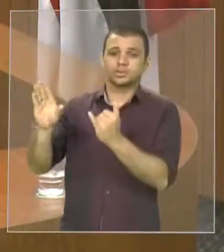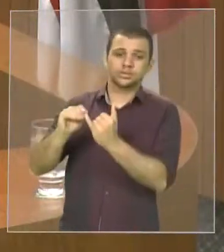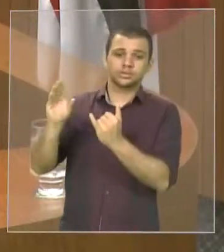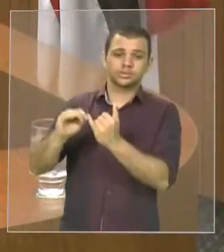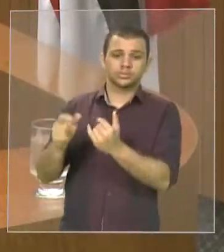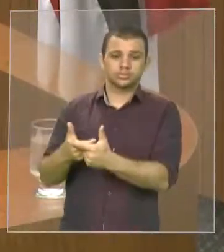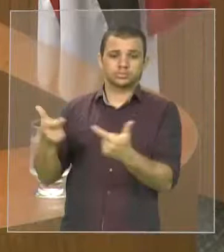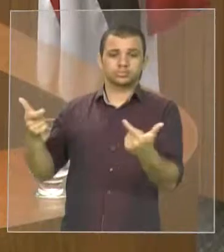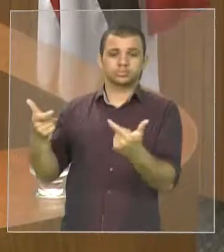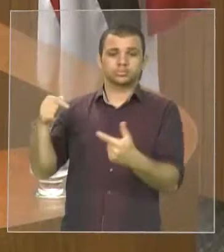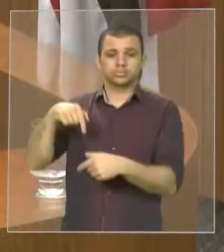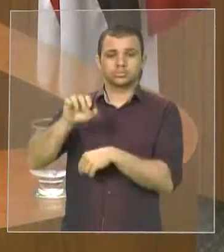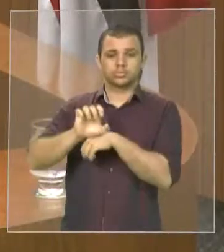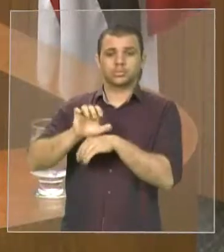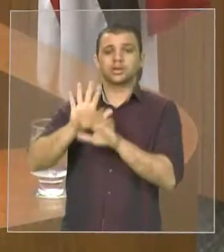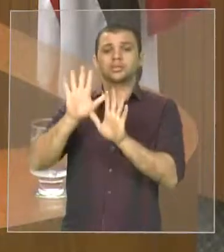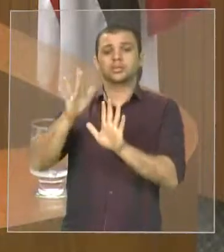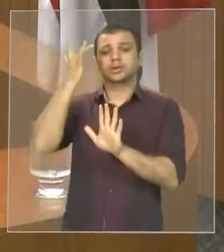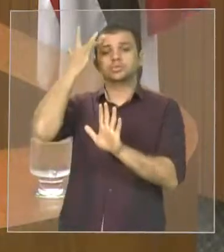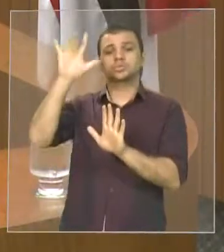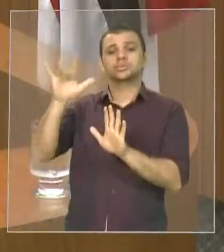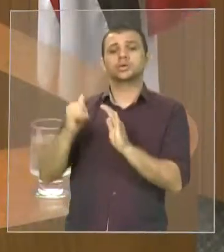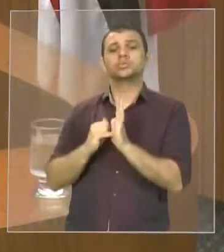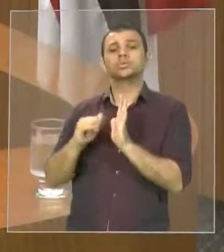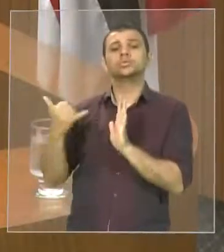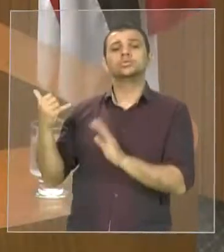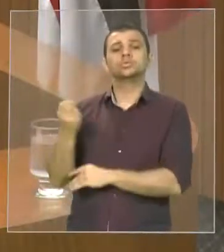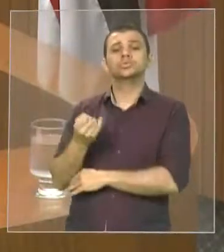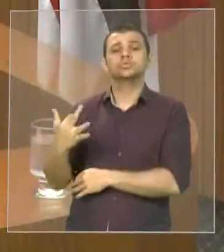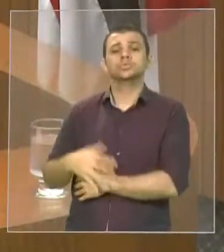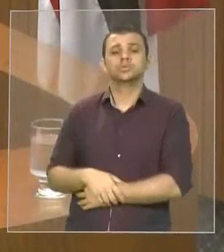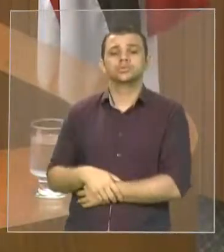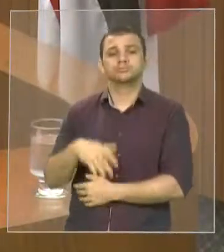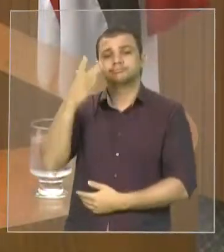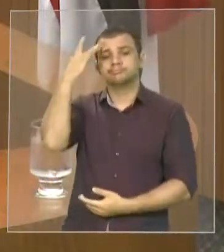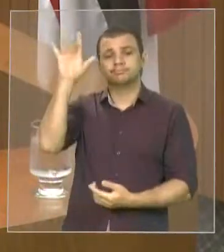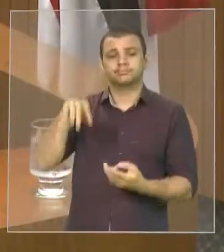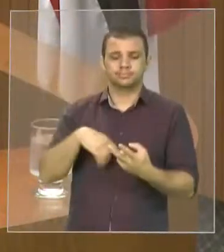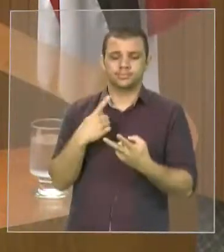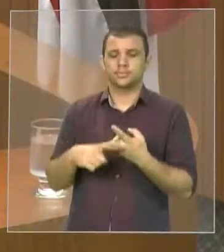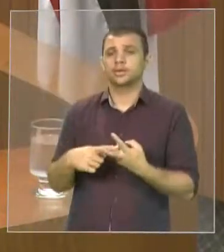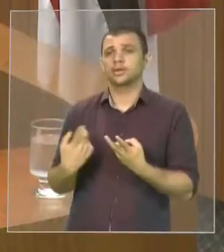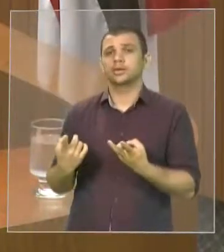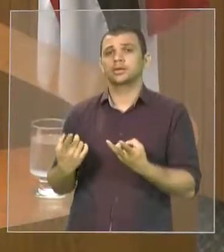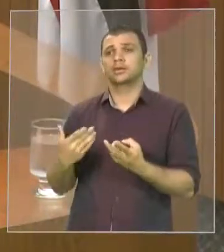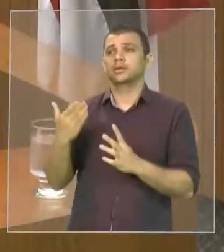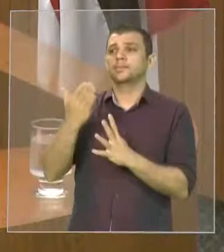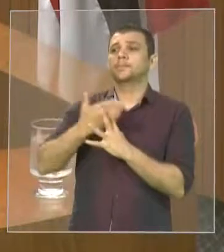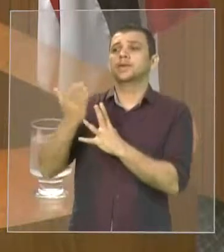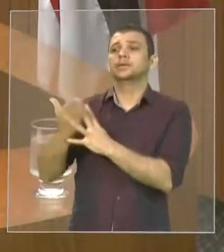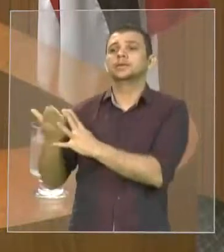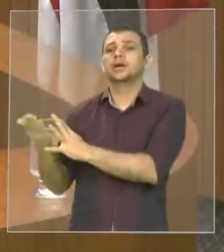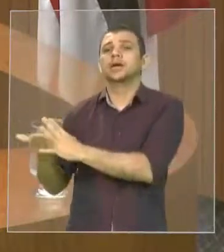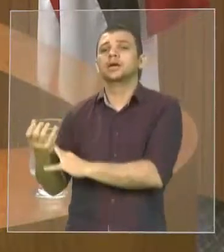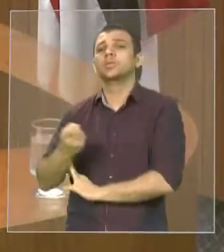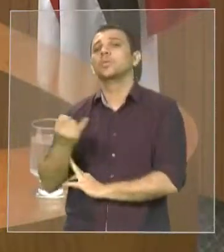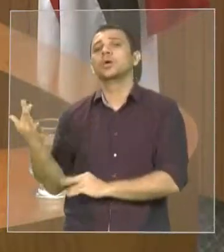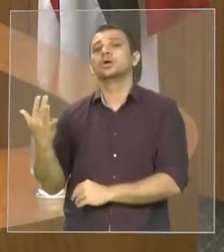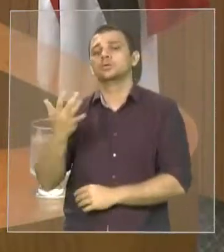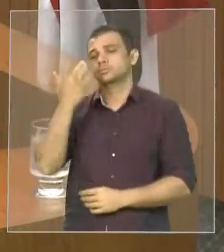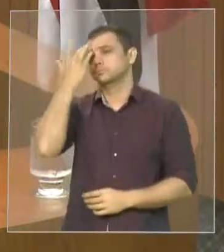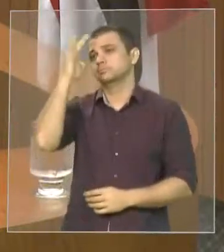mais se não se sabe qual é a taxa de juros que vai ser cobrada? Em quantas parcelas serão pagos esse